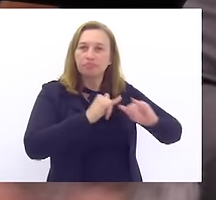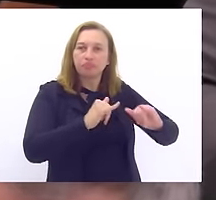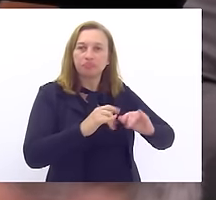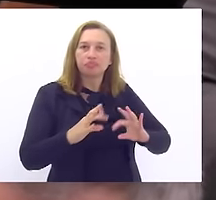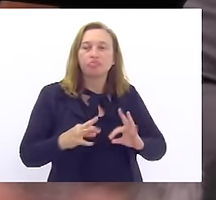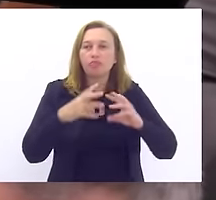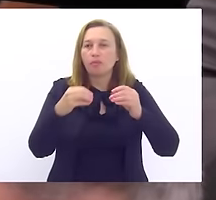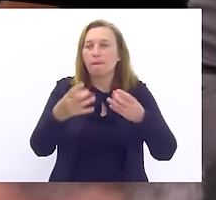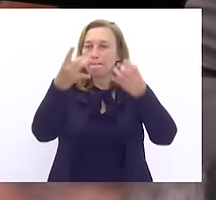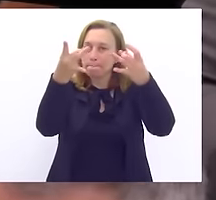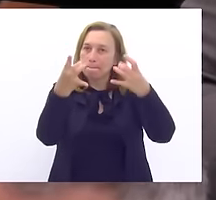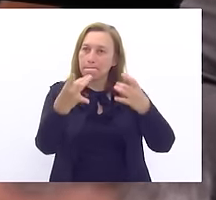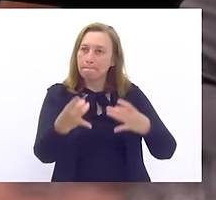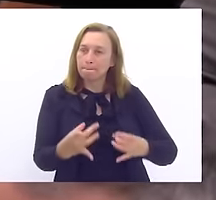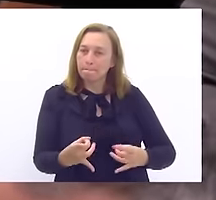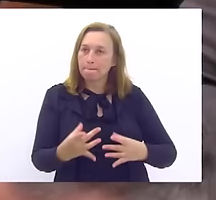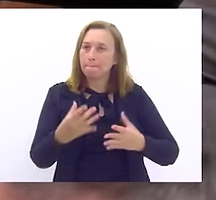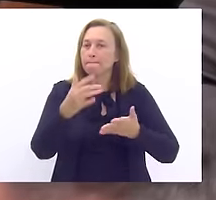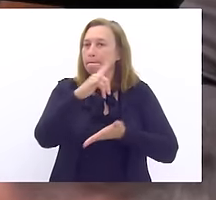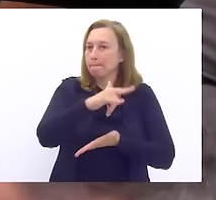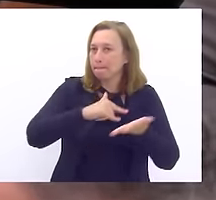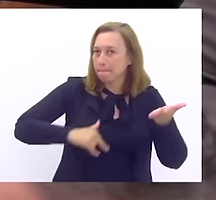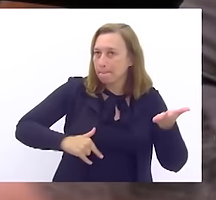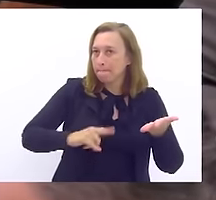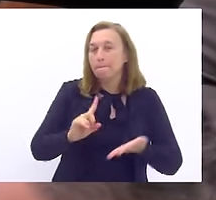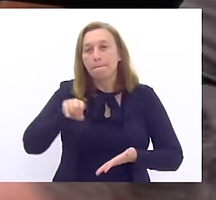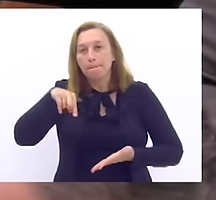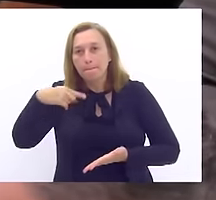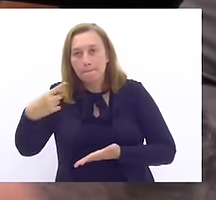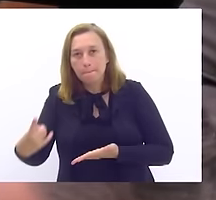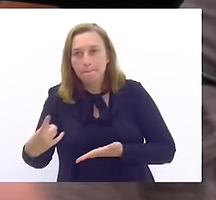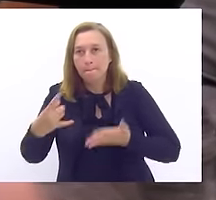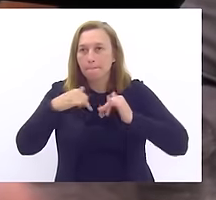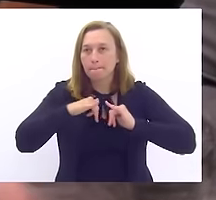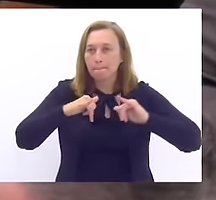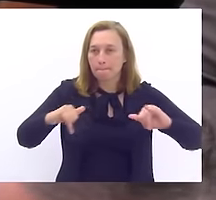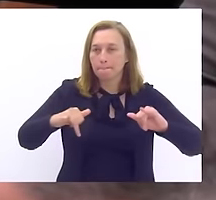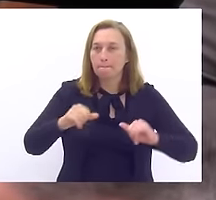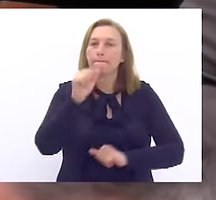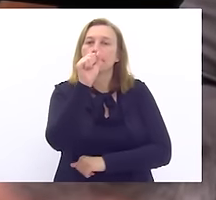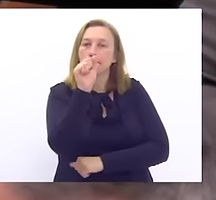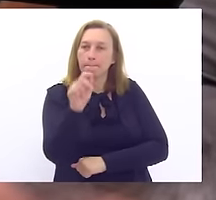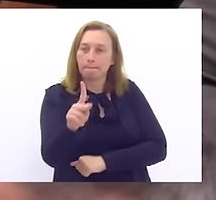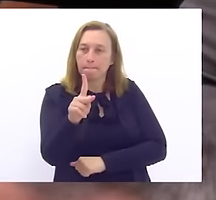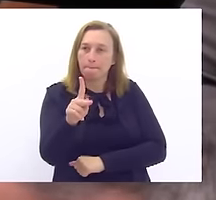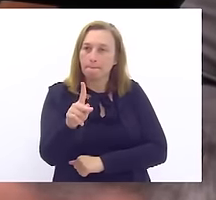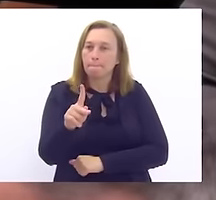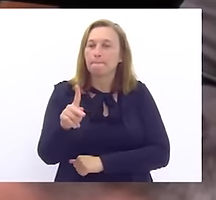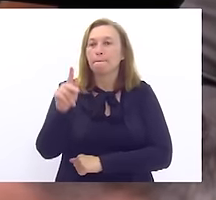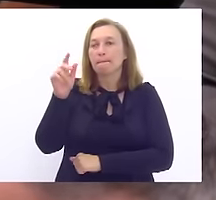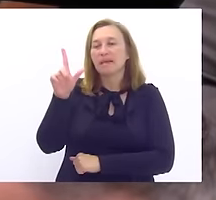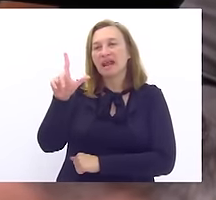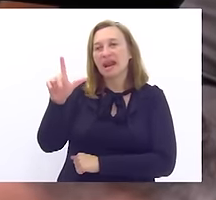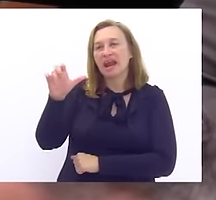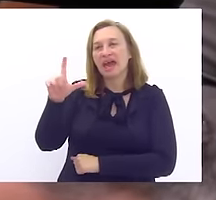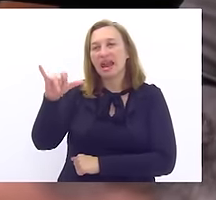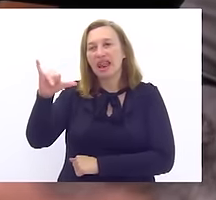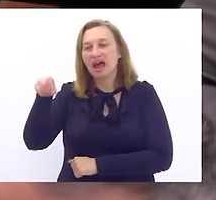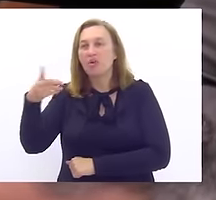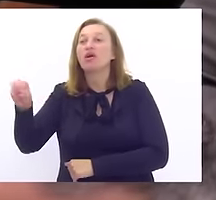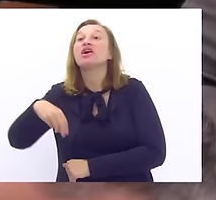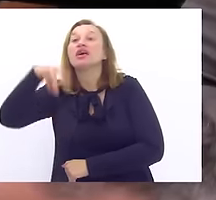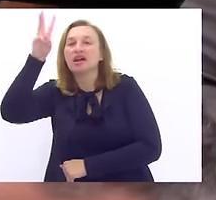um procedimento de Conferência documental após a conferência é dado Ok para realização do leilão E aí